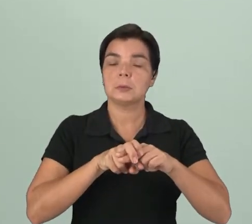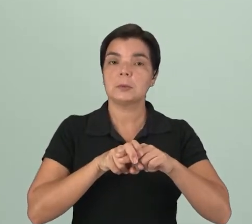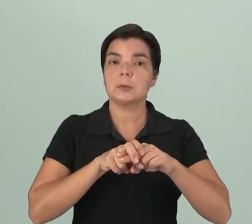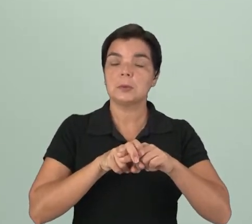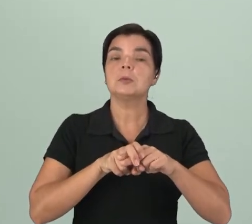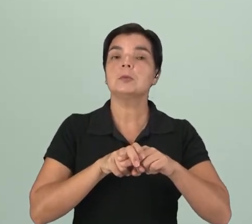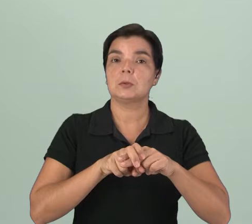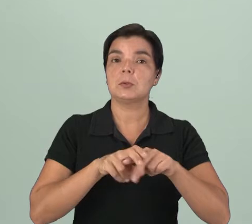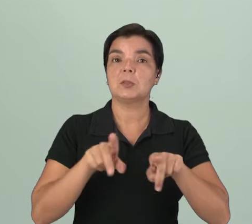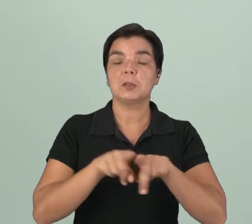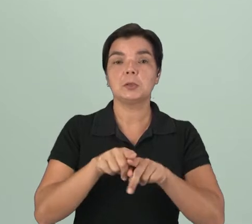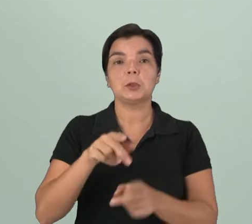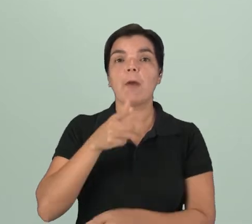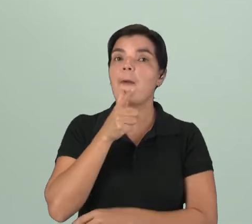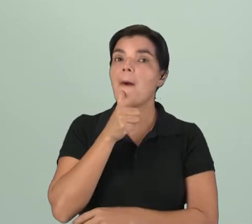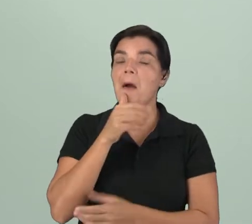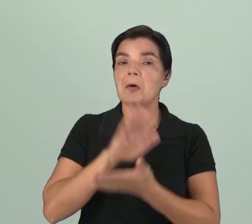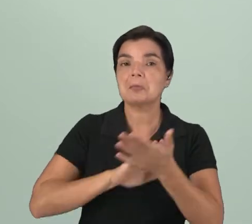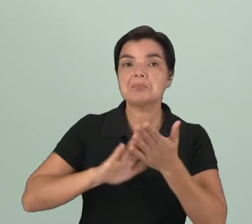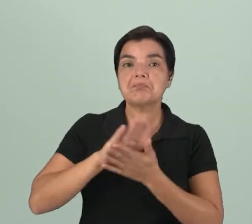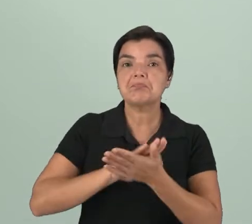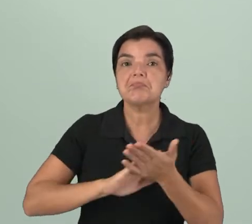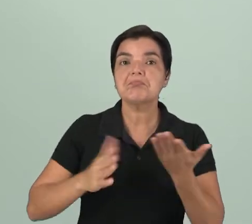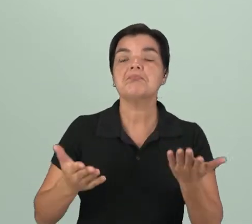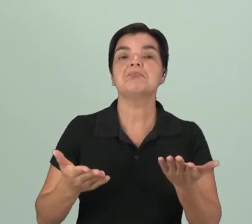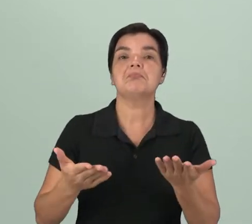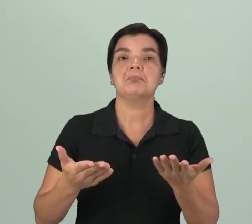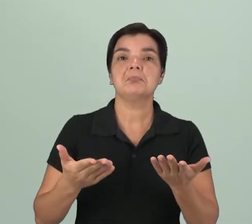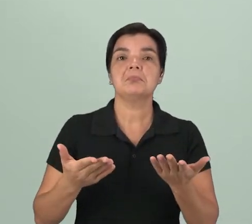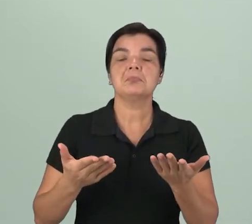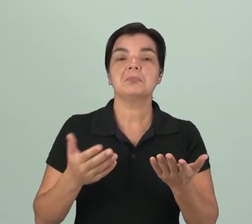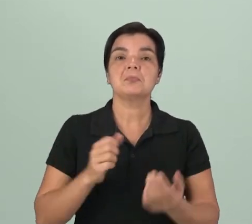muitas horas sentados, sem tomar água, sem